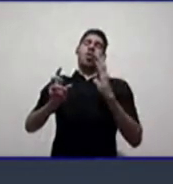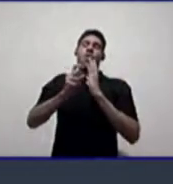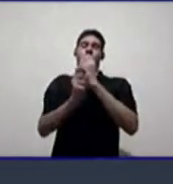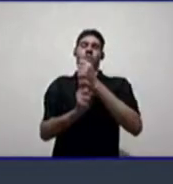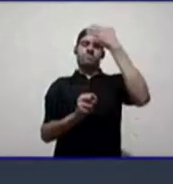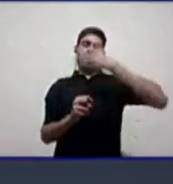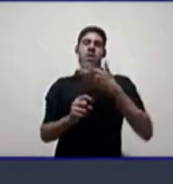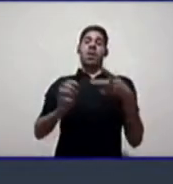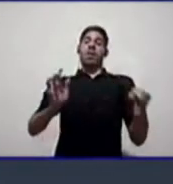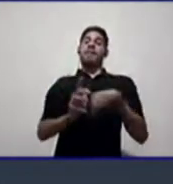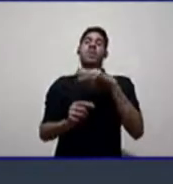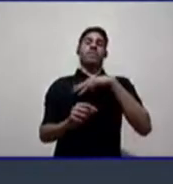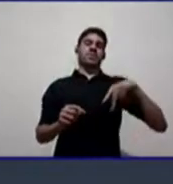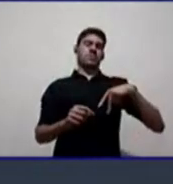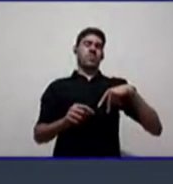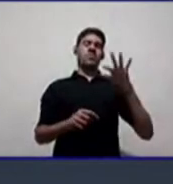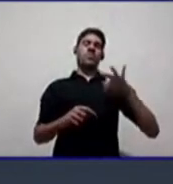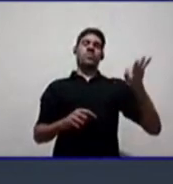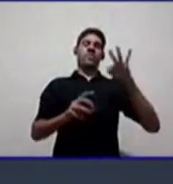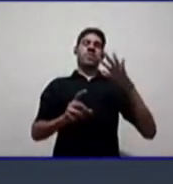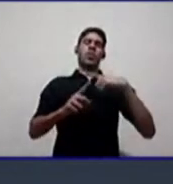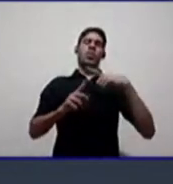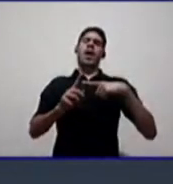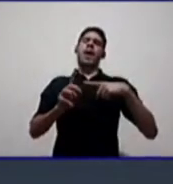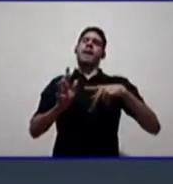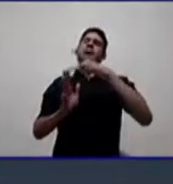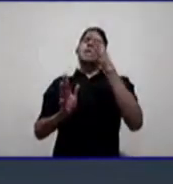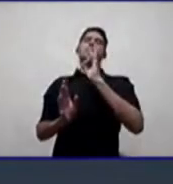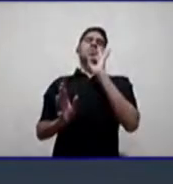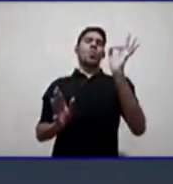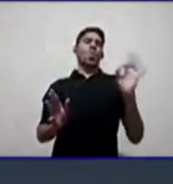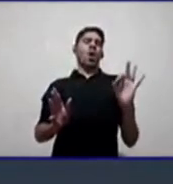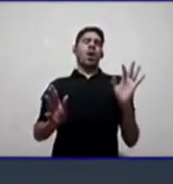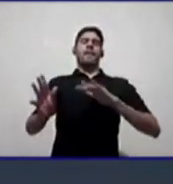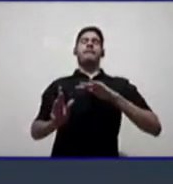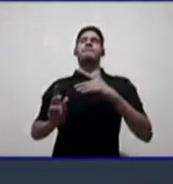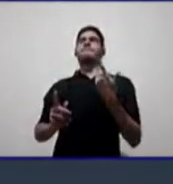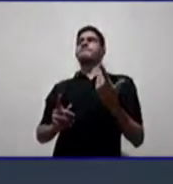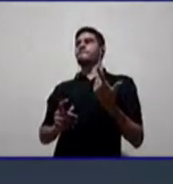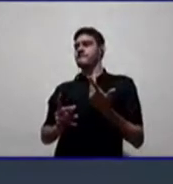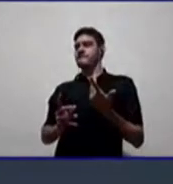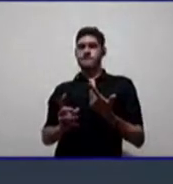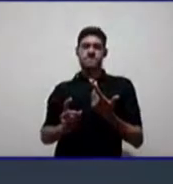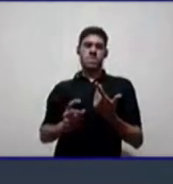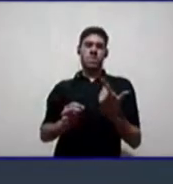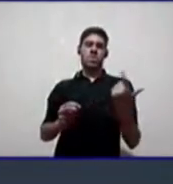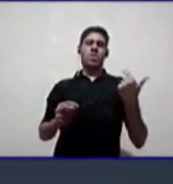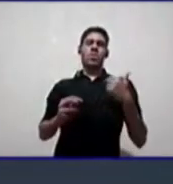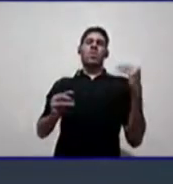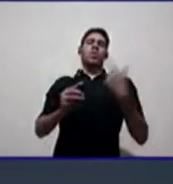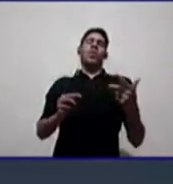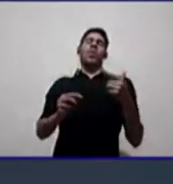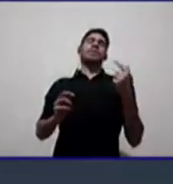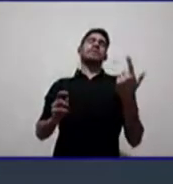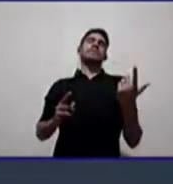Público Federal junta um parecer dizendo que não há uma movimentação, algo que